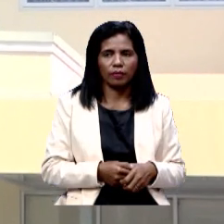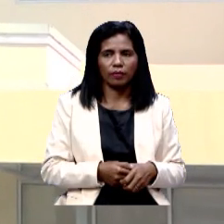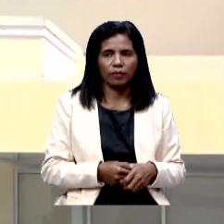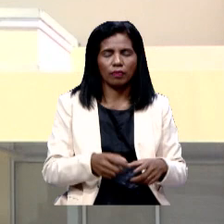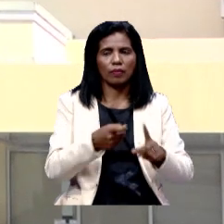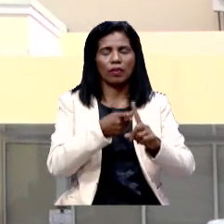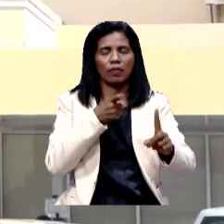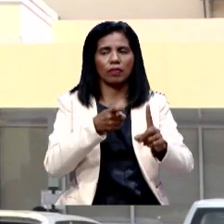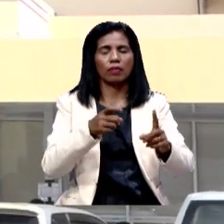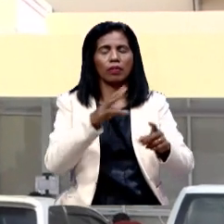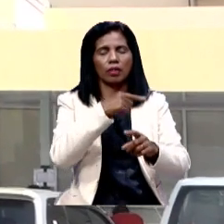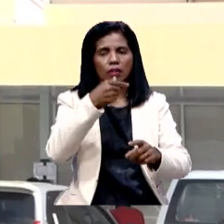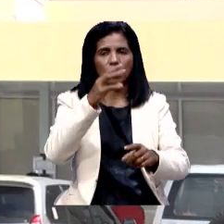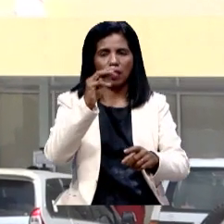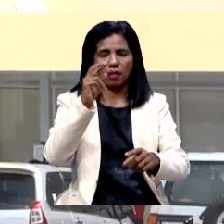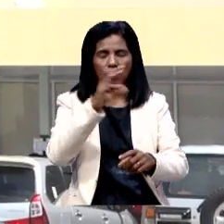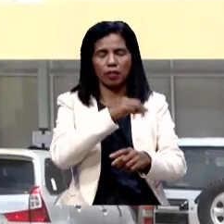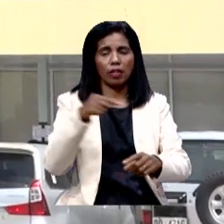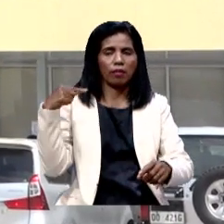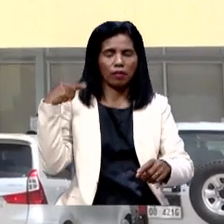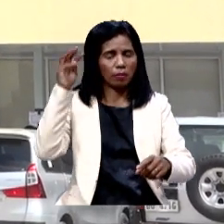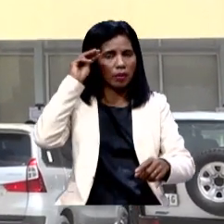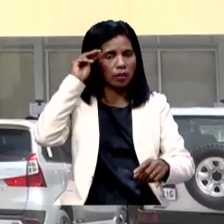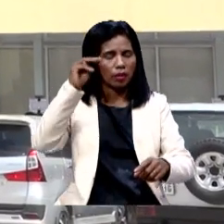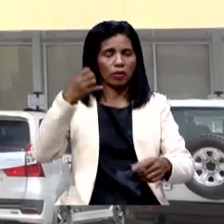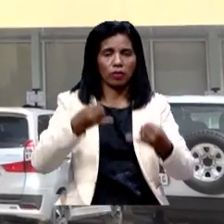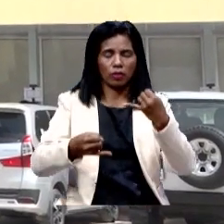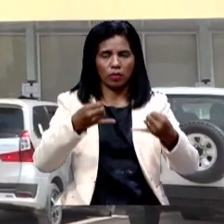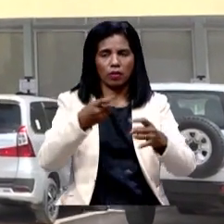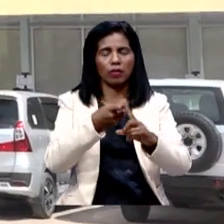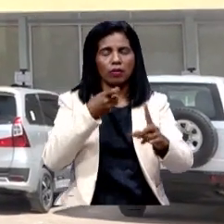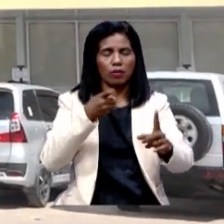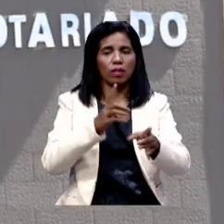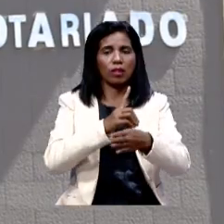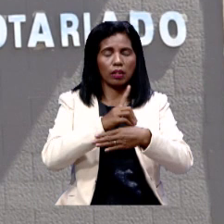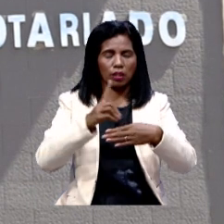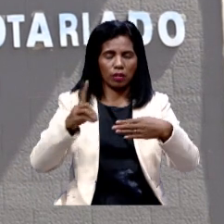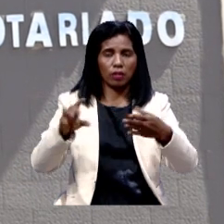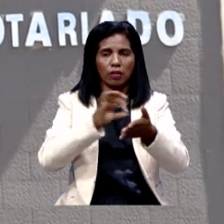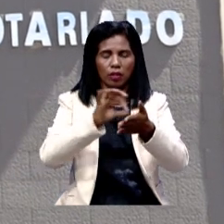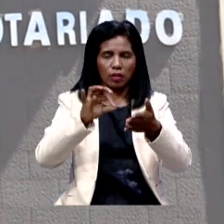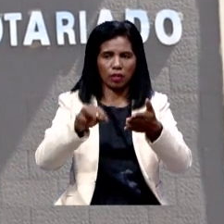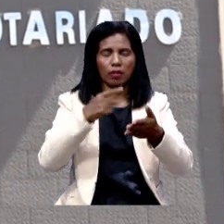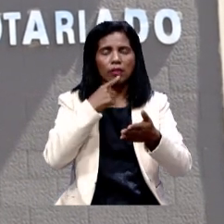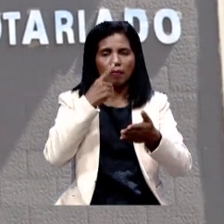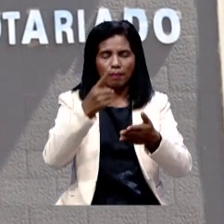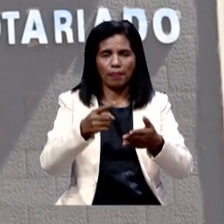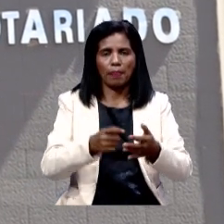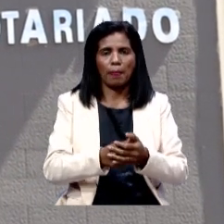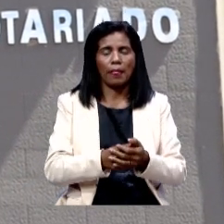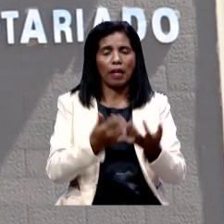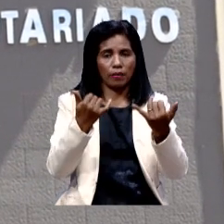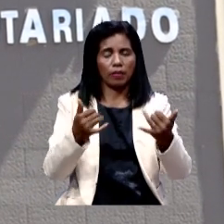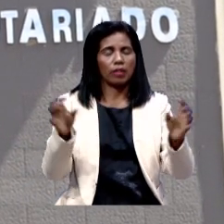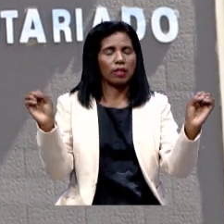Lihusi komunikado ne benjamin asesa iha gabineti Ministério de Justiça, lihusi direção geral registro notariado declara katek provisório sila